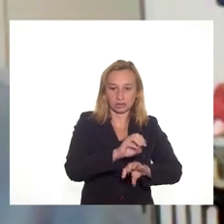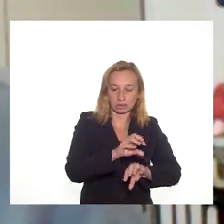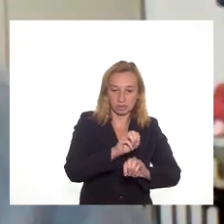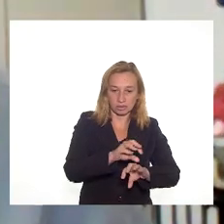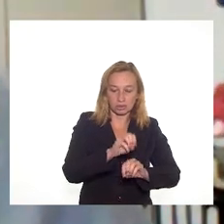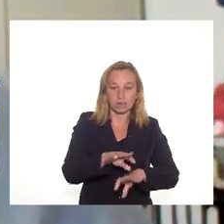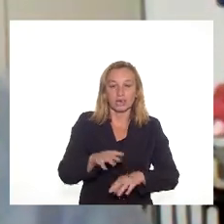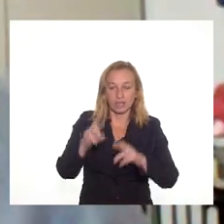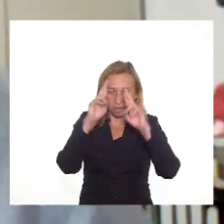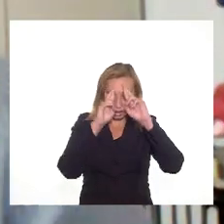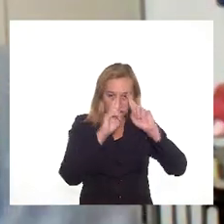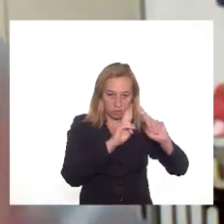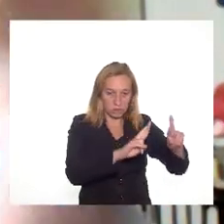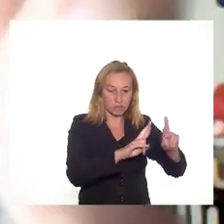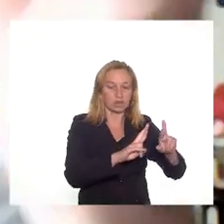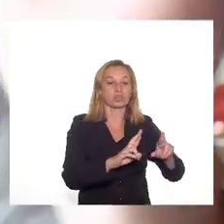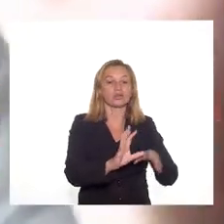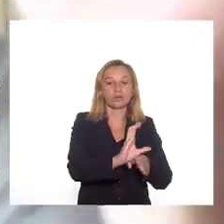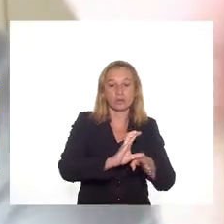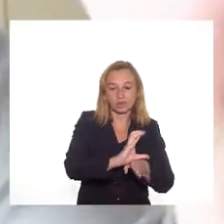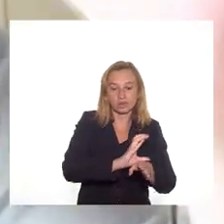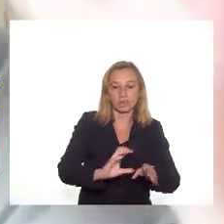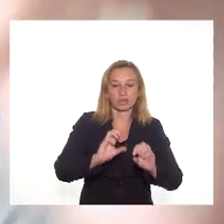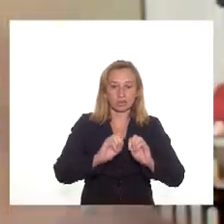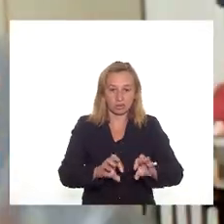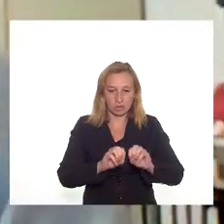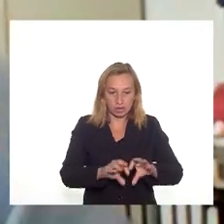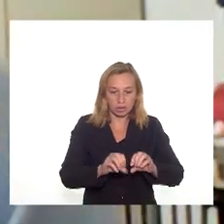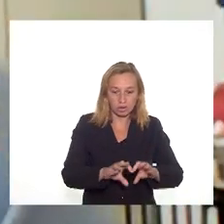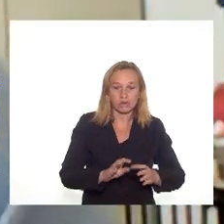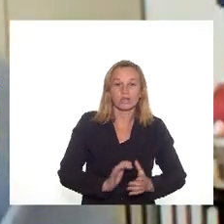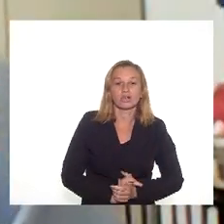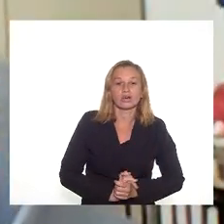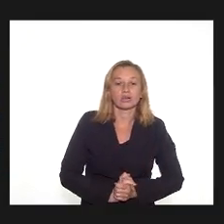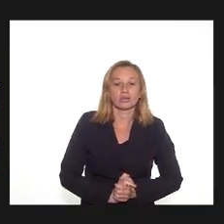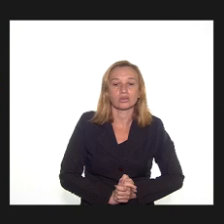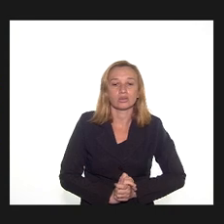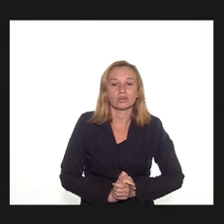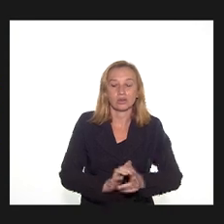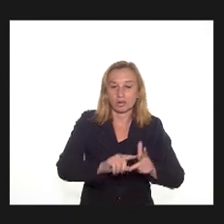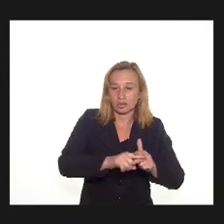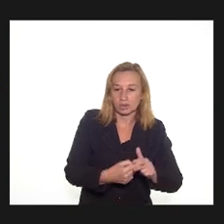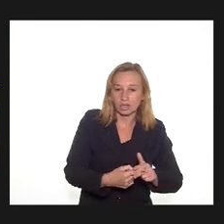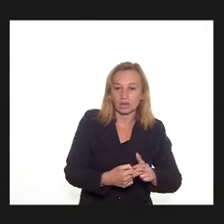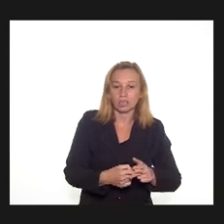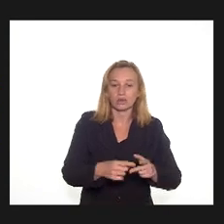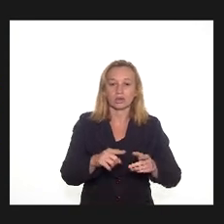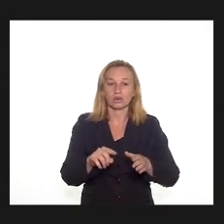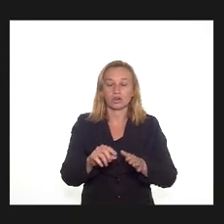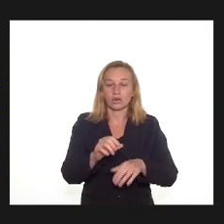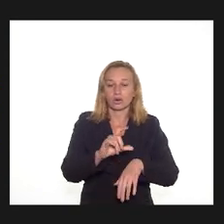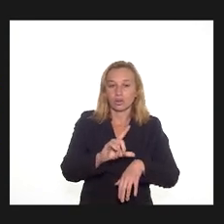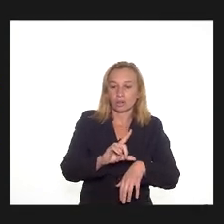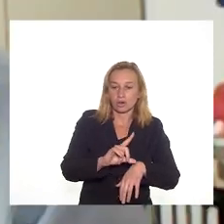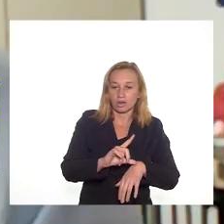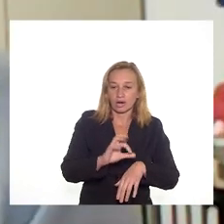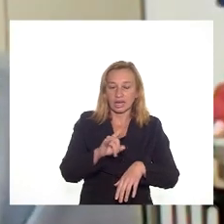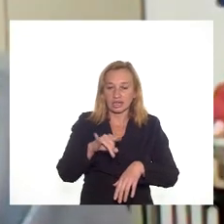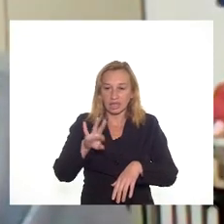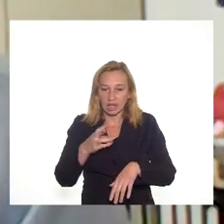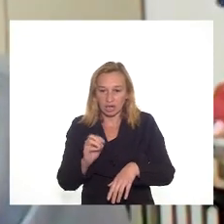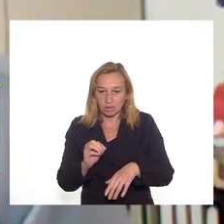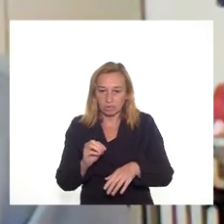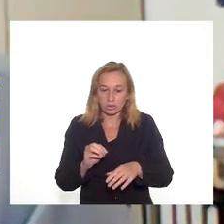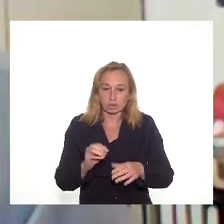as orientações do Conselho Estadual de Educação, do Conselho Nacional de Educação, altere o calendário escolar para associá-lo